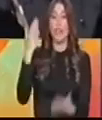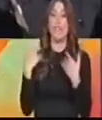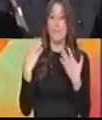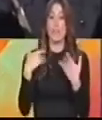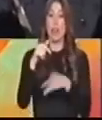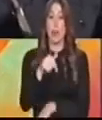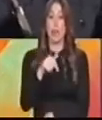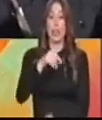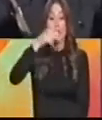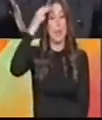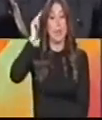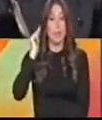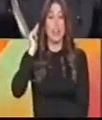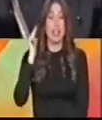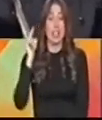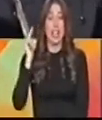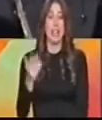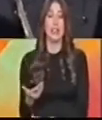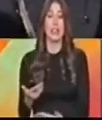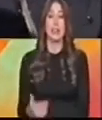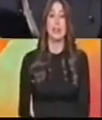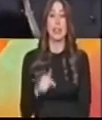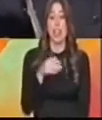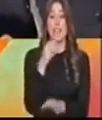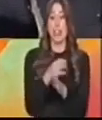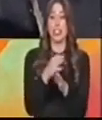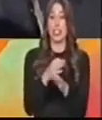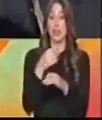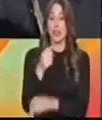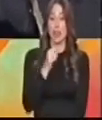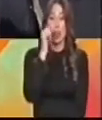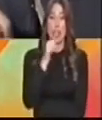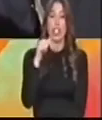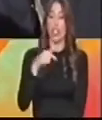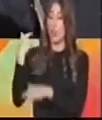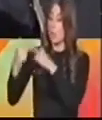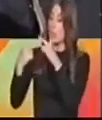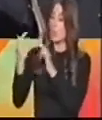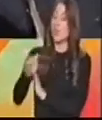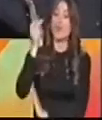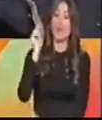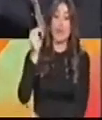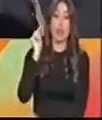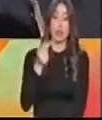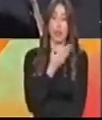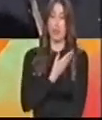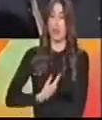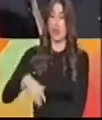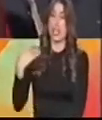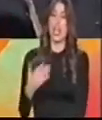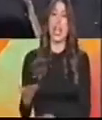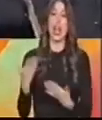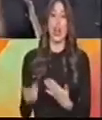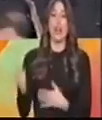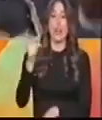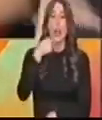na festa e feira da São Martinho. Reparem, é uma tradição já com muitos anos, muito antiga mesmo, e que agora volta, e volta